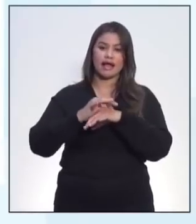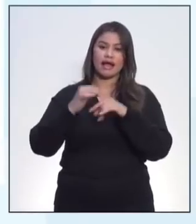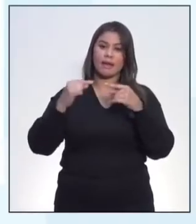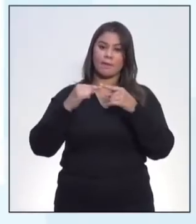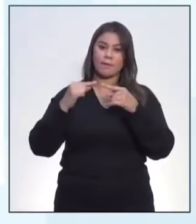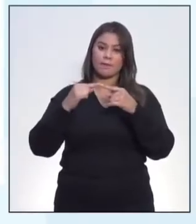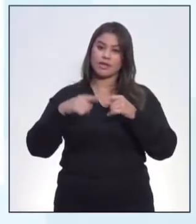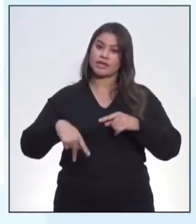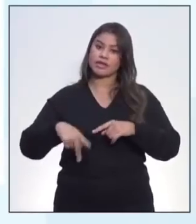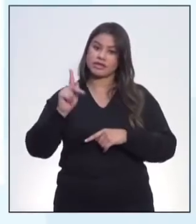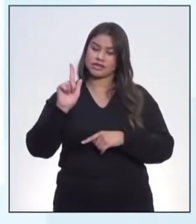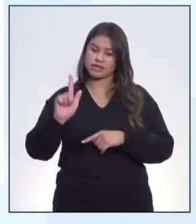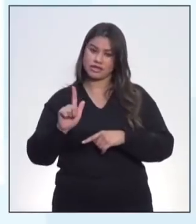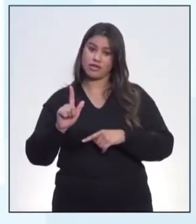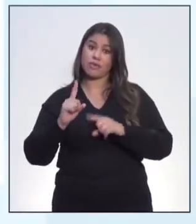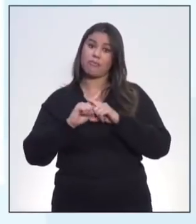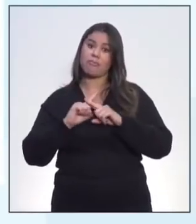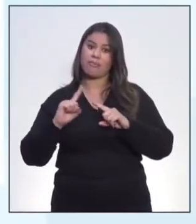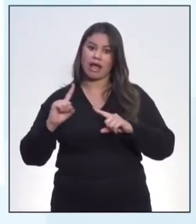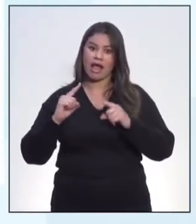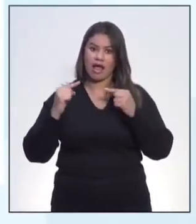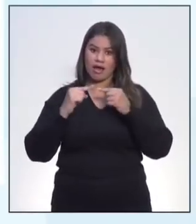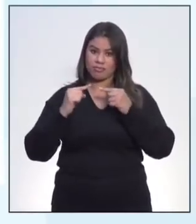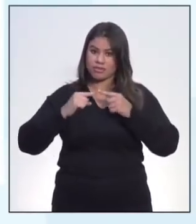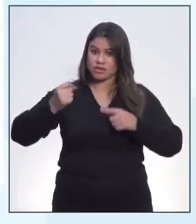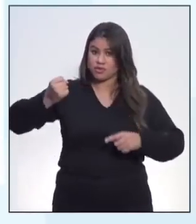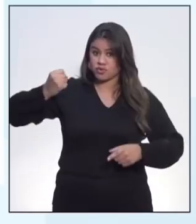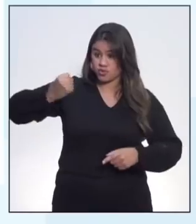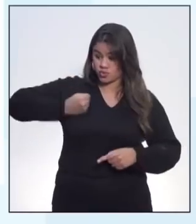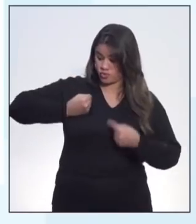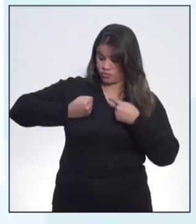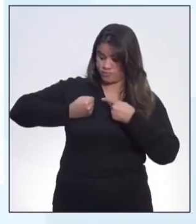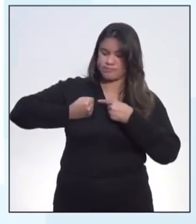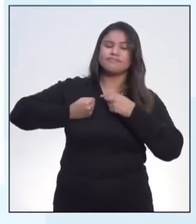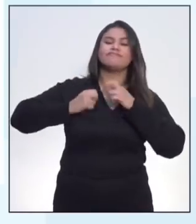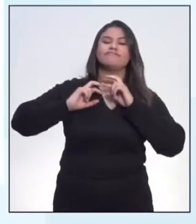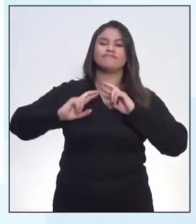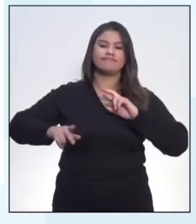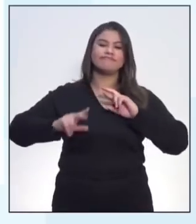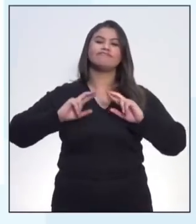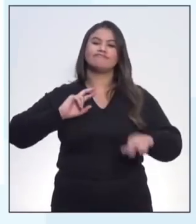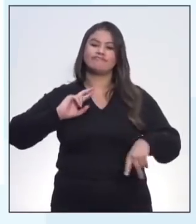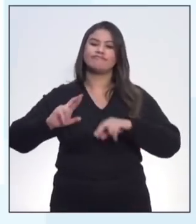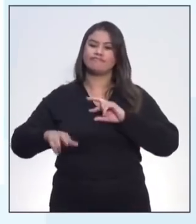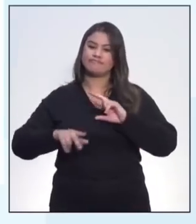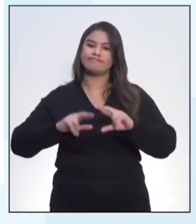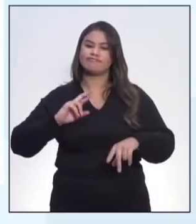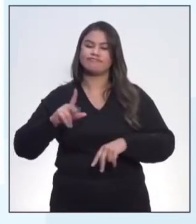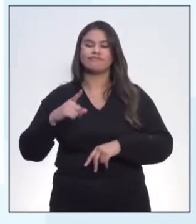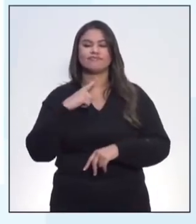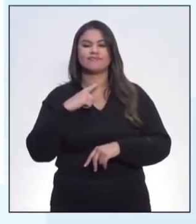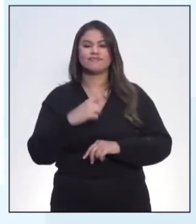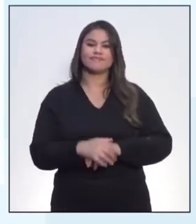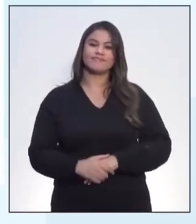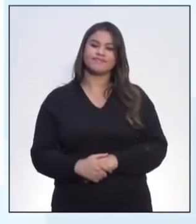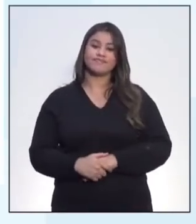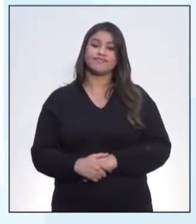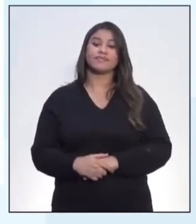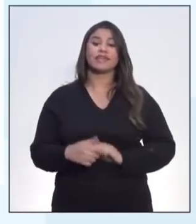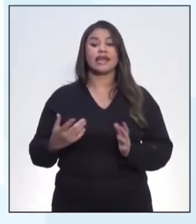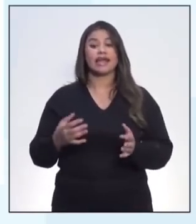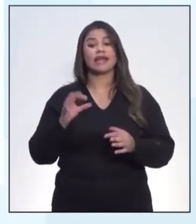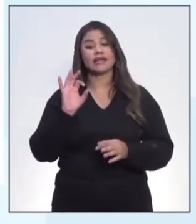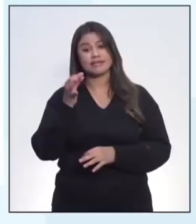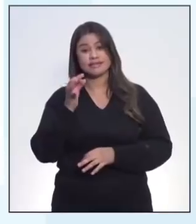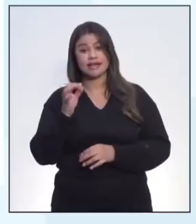assim, numericamente, é bem diferente. É verdade. Você falou algo absolutamente coerente. Esse consumo de ovos, não necessariamente ele